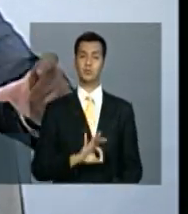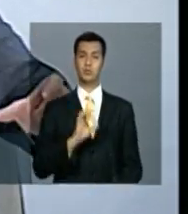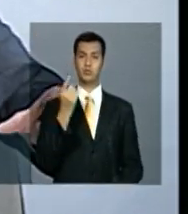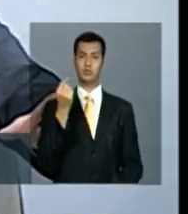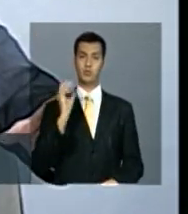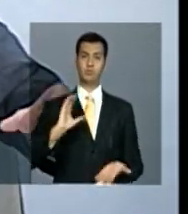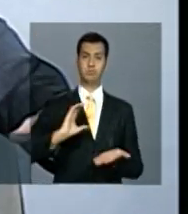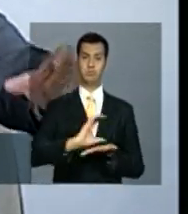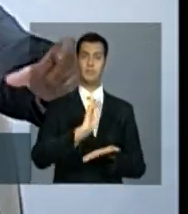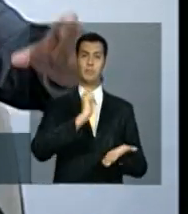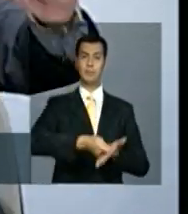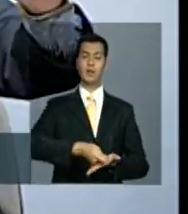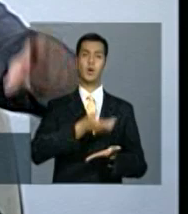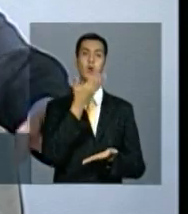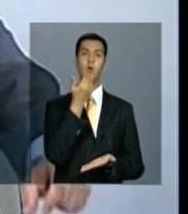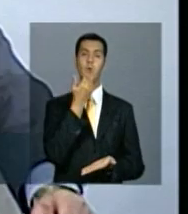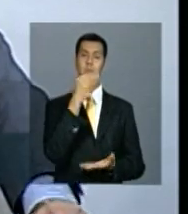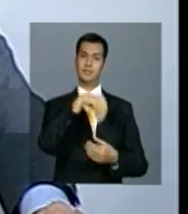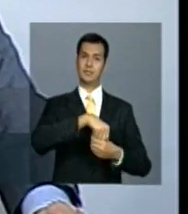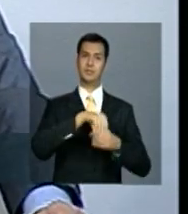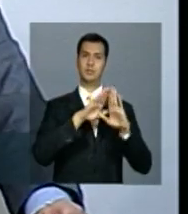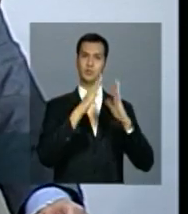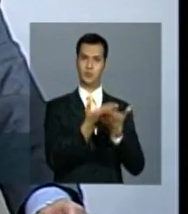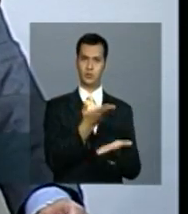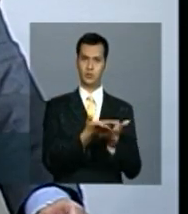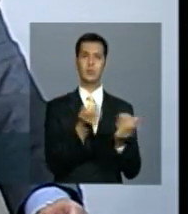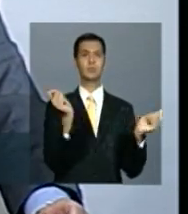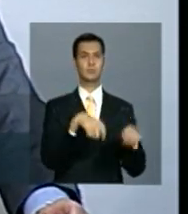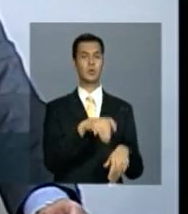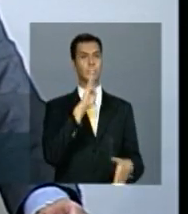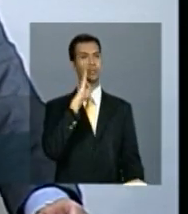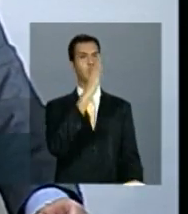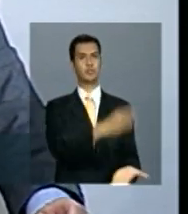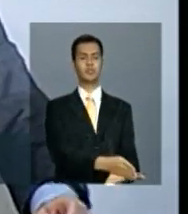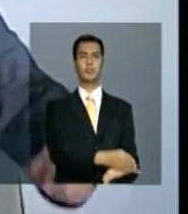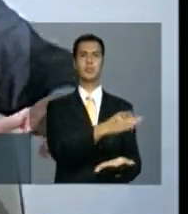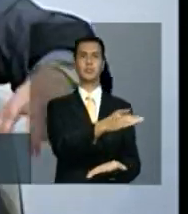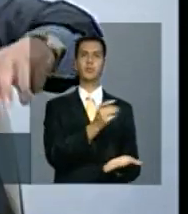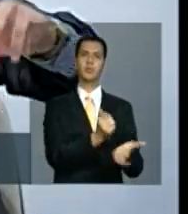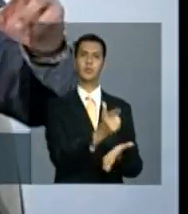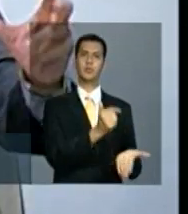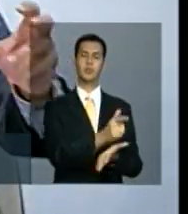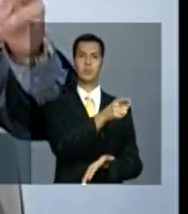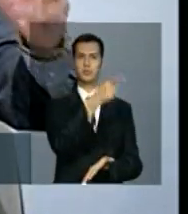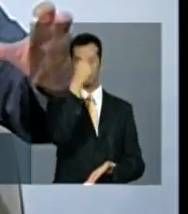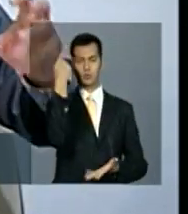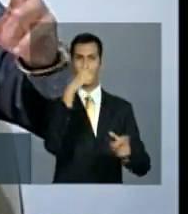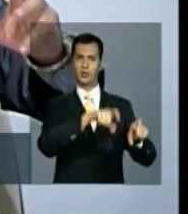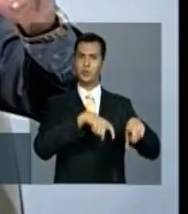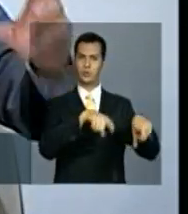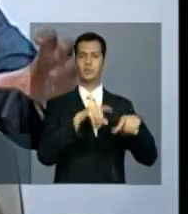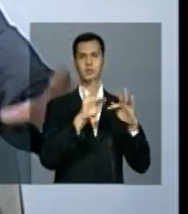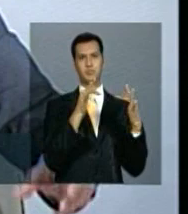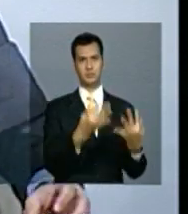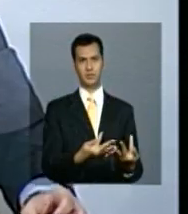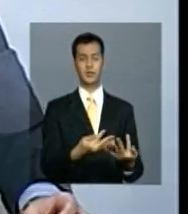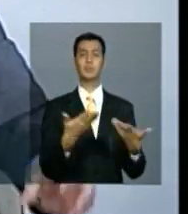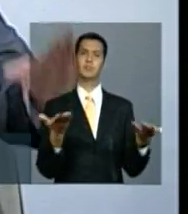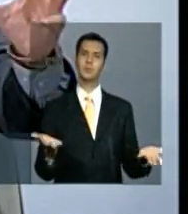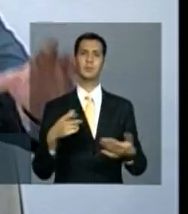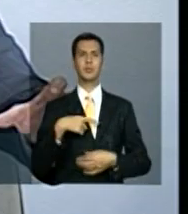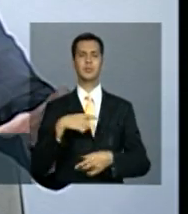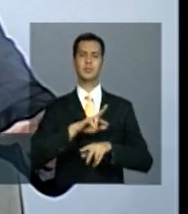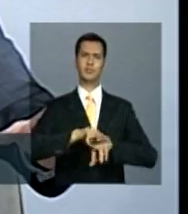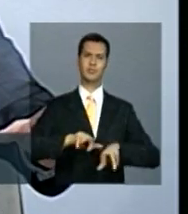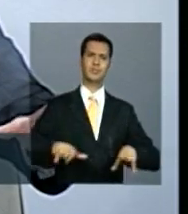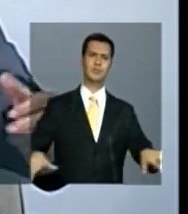da merenda escolar podem ser adquiridos diretamente da agricultores familiares en tem um conjunto de programas de